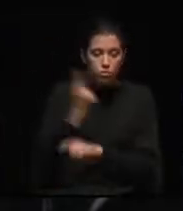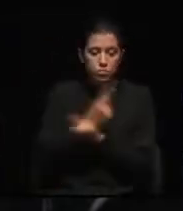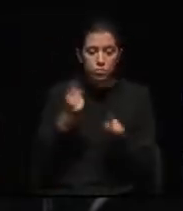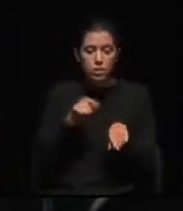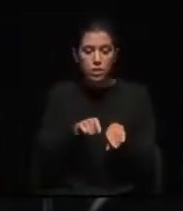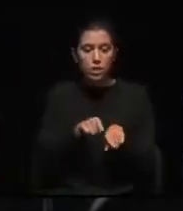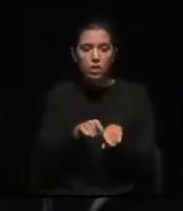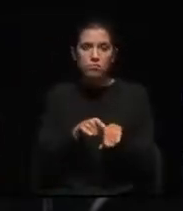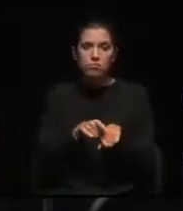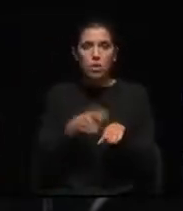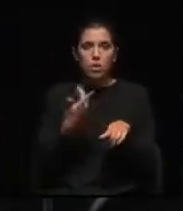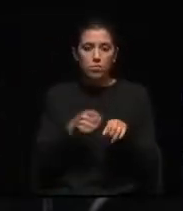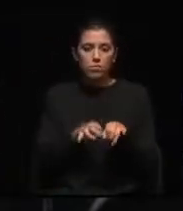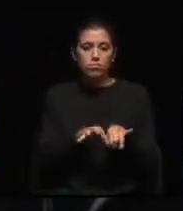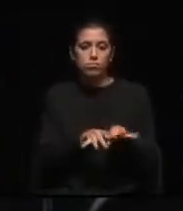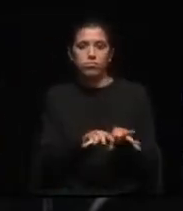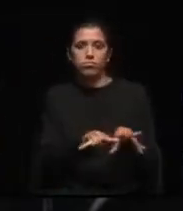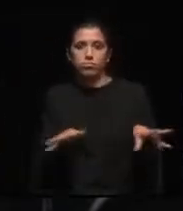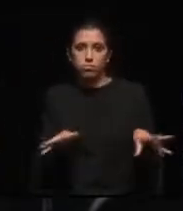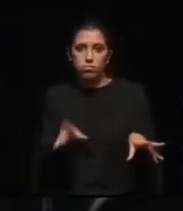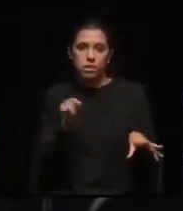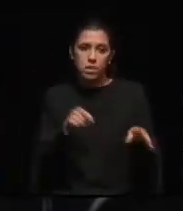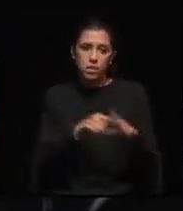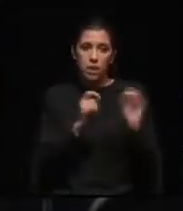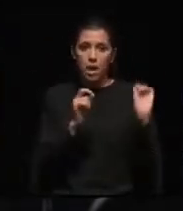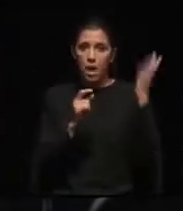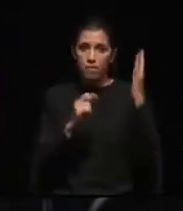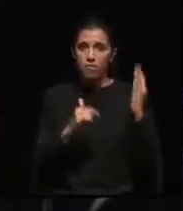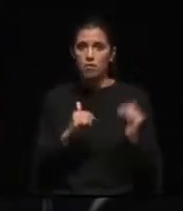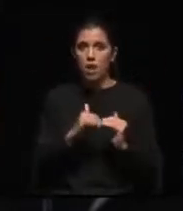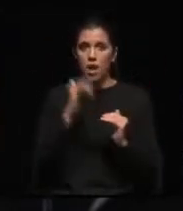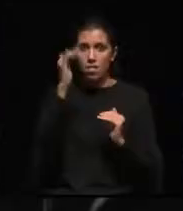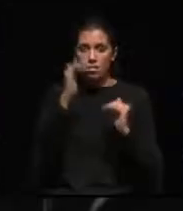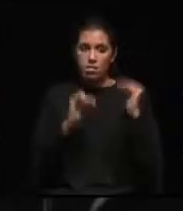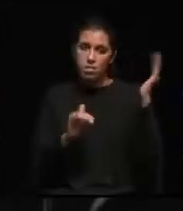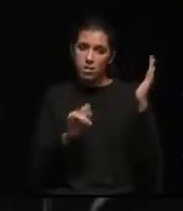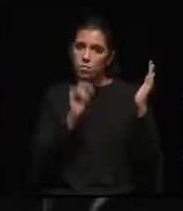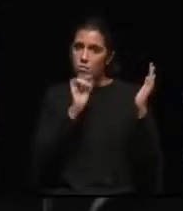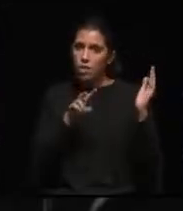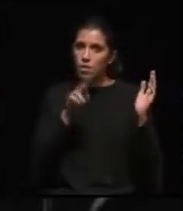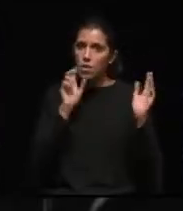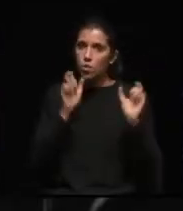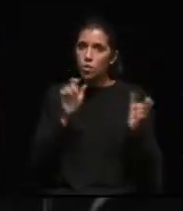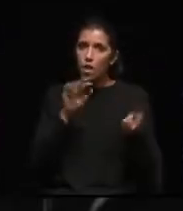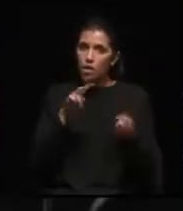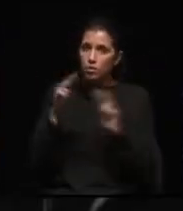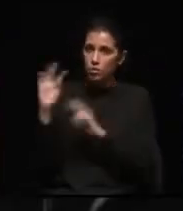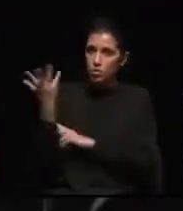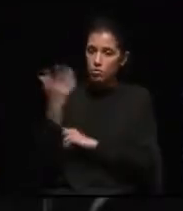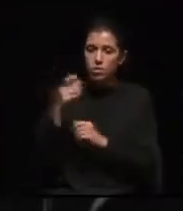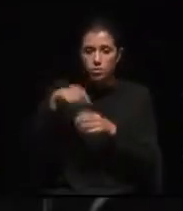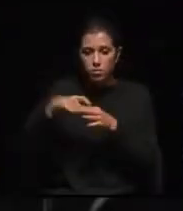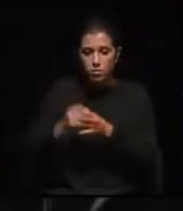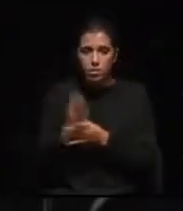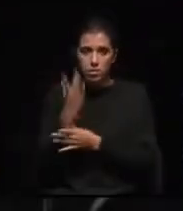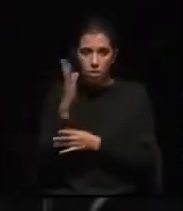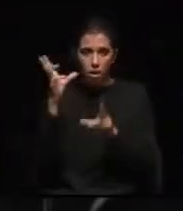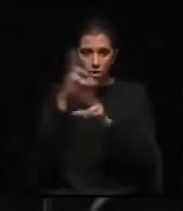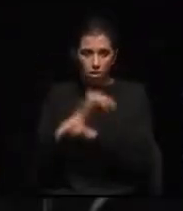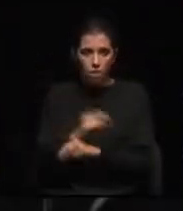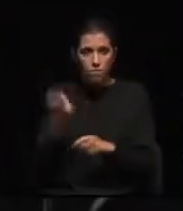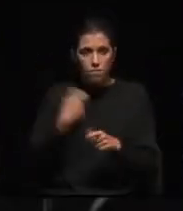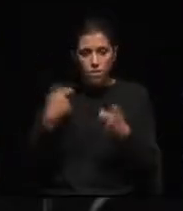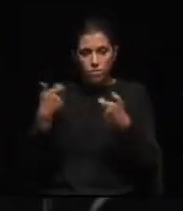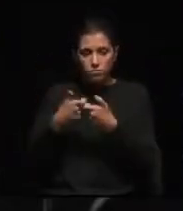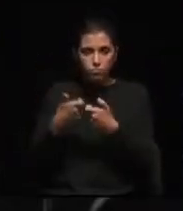maior intervenção na mitigação das alterações climáticas. Sobre a plantação de novas árvores, temos defendido que devem ser